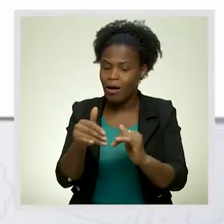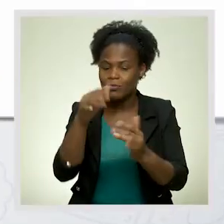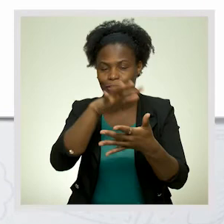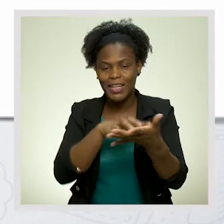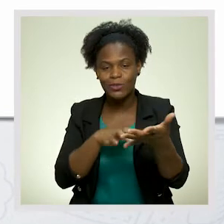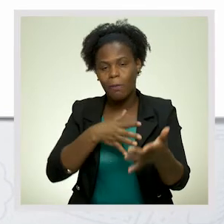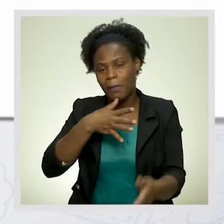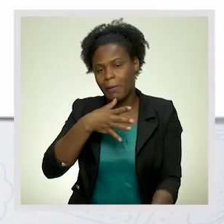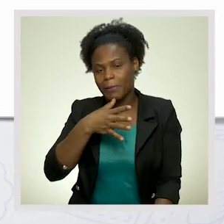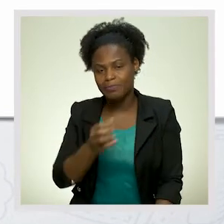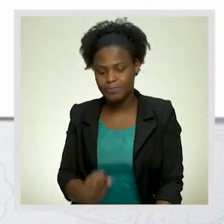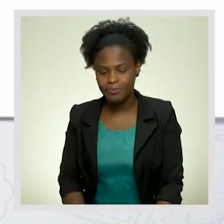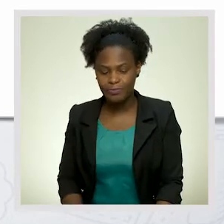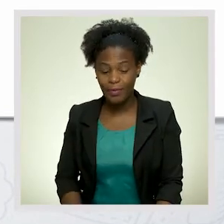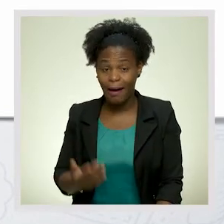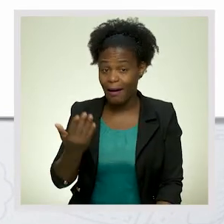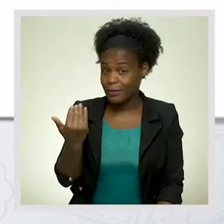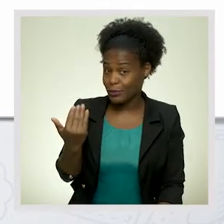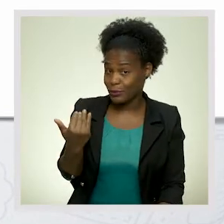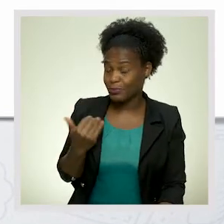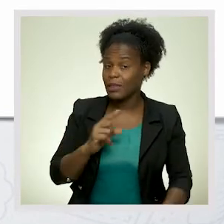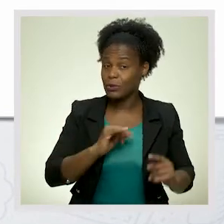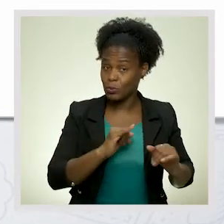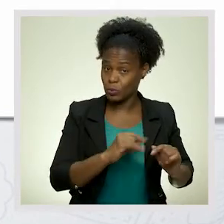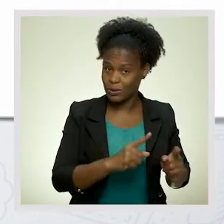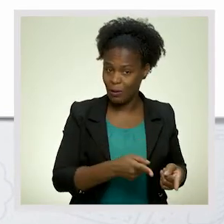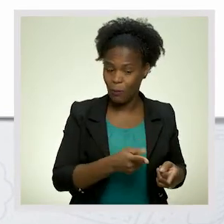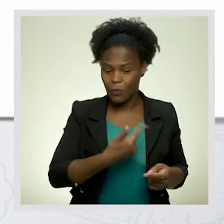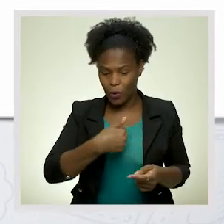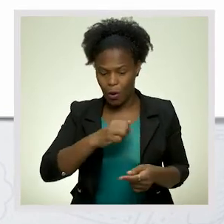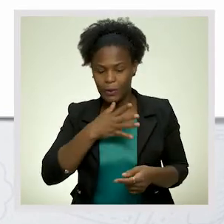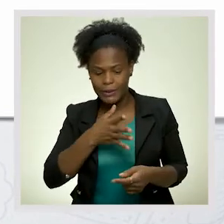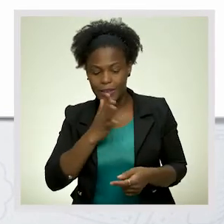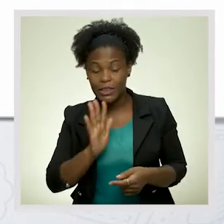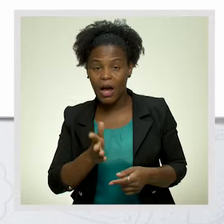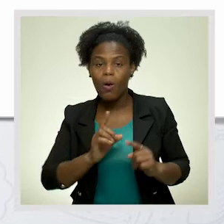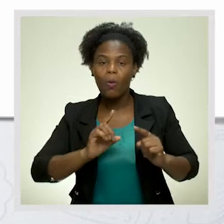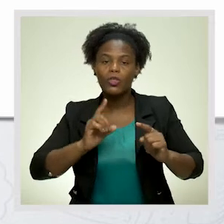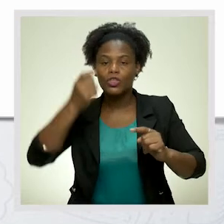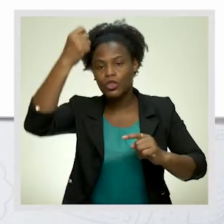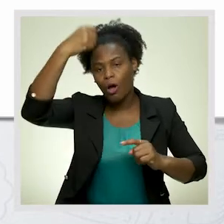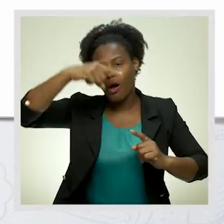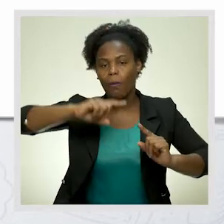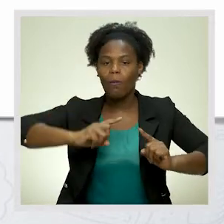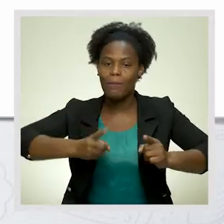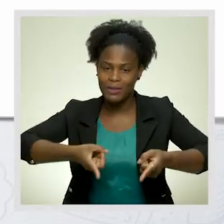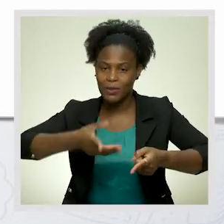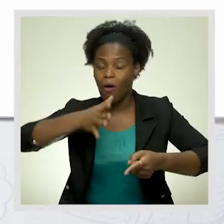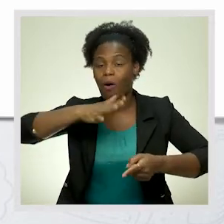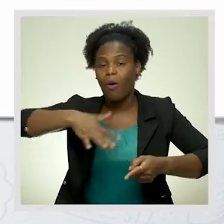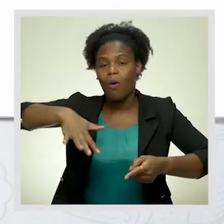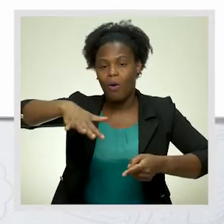Então, na introdução, como eu já tinha dito, reparem, é o começo da história onde se apresenta